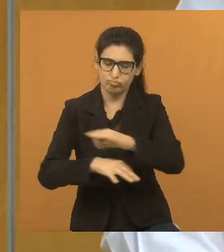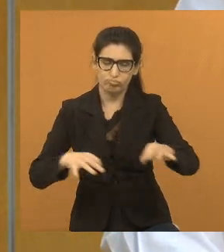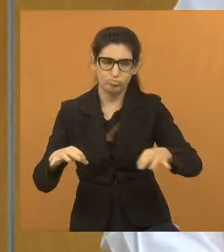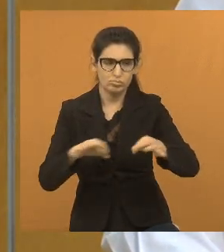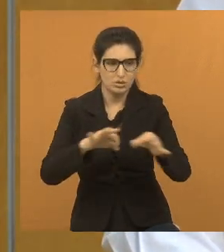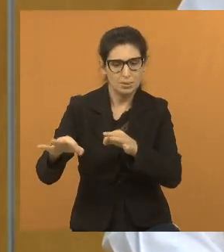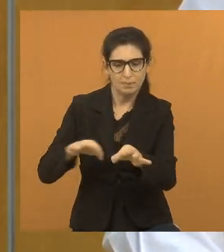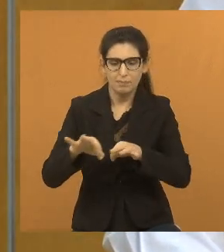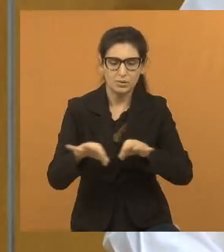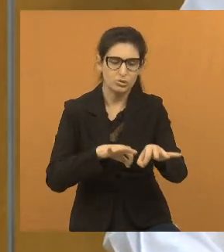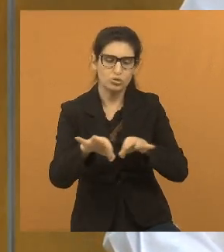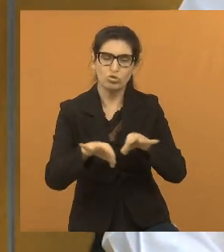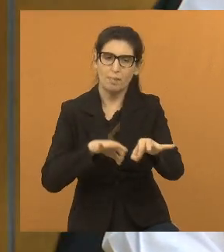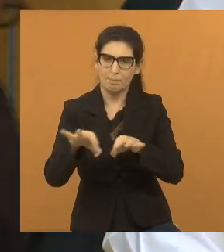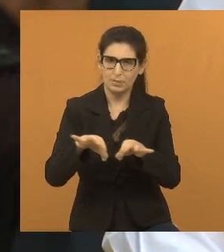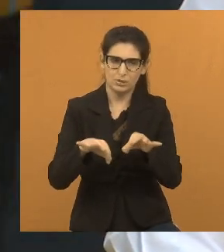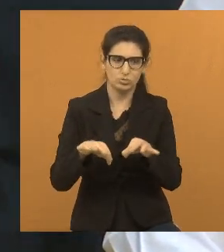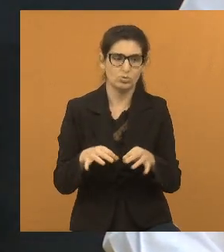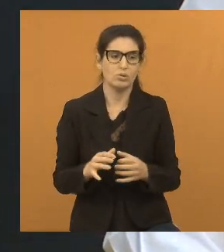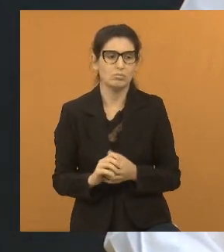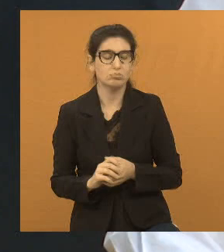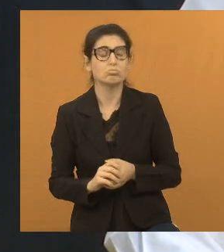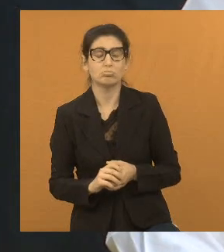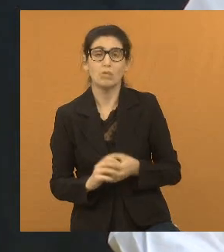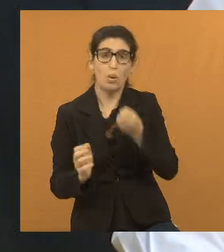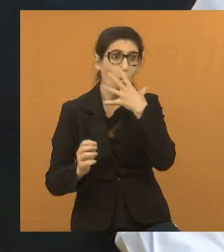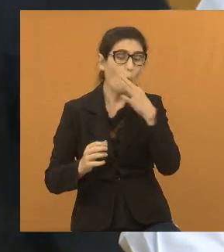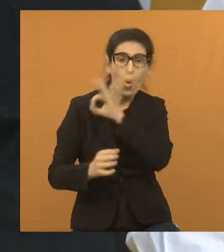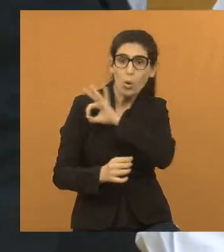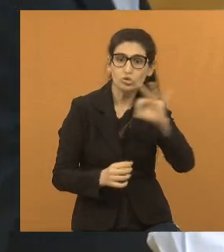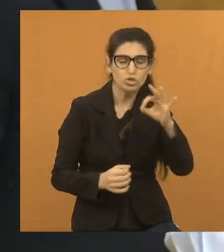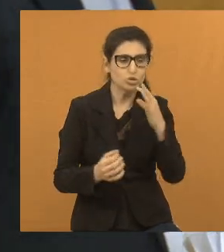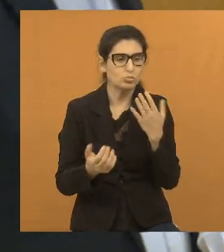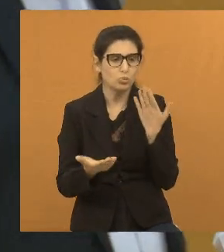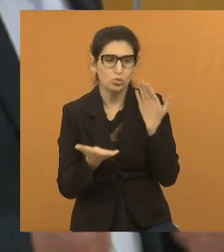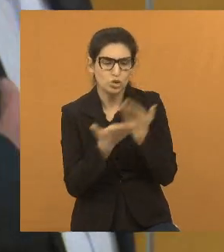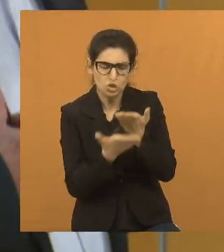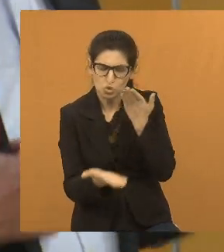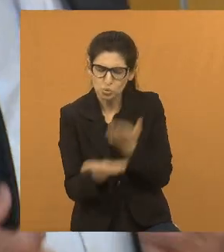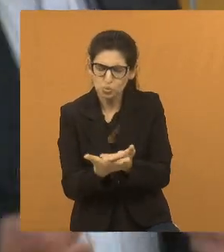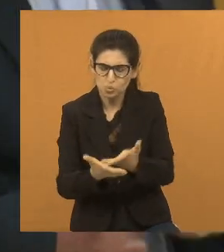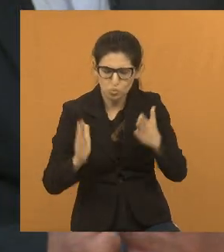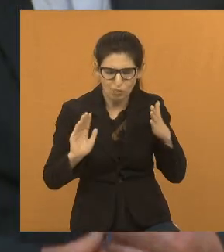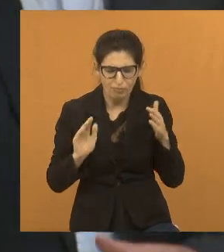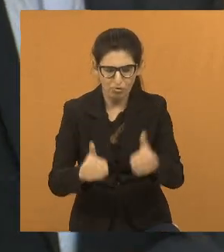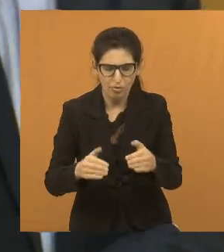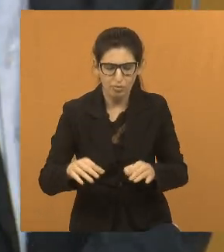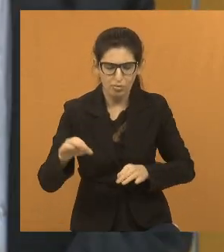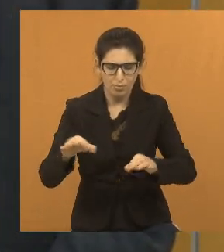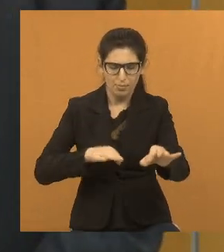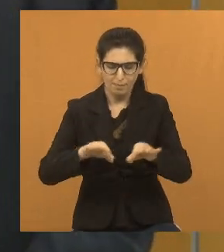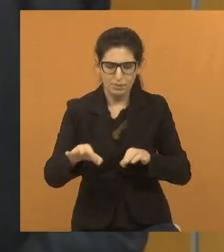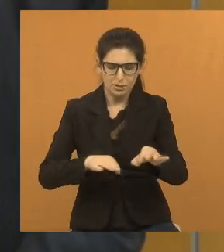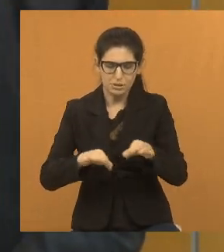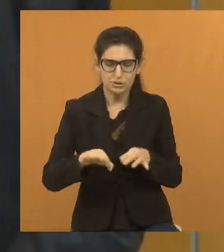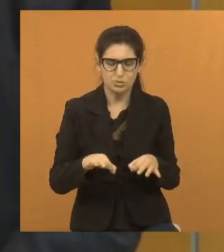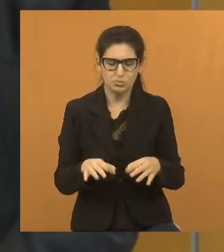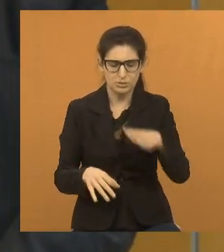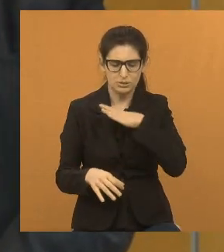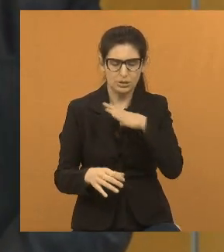trabalho que foi feito na elaboração do plano diretor, lógico, juntamente com as outras secretarias